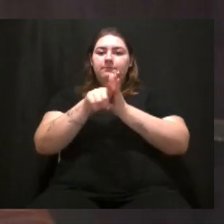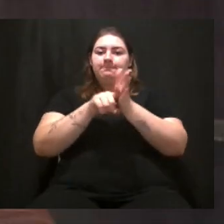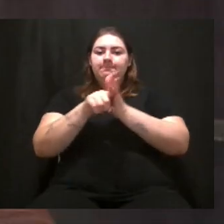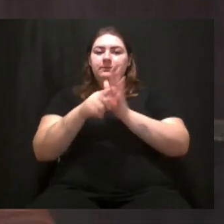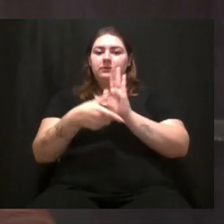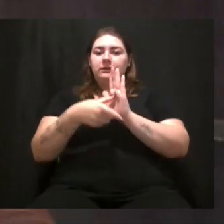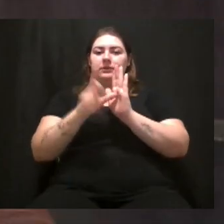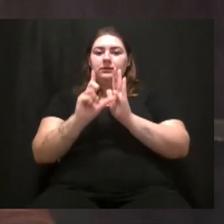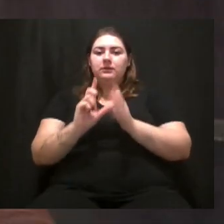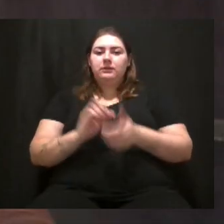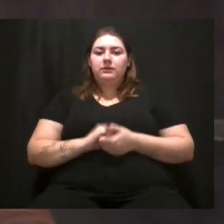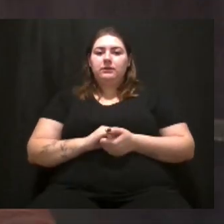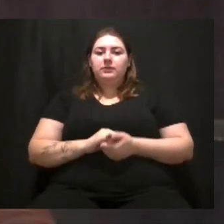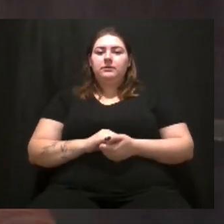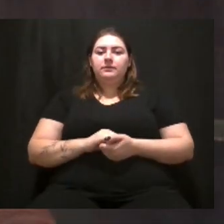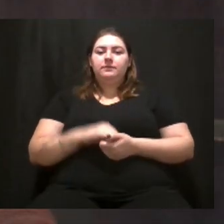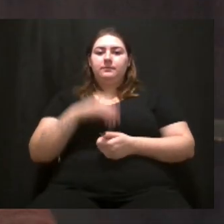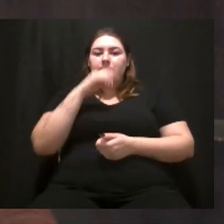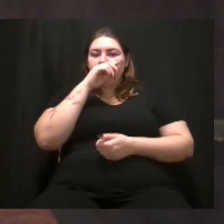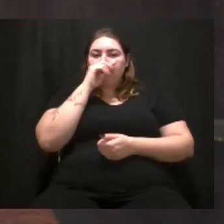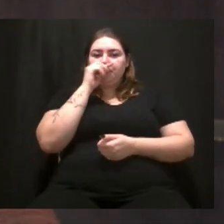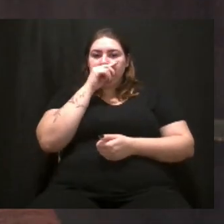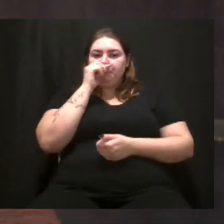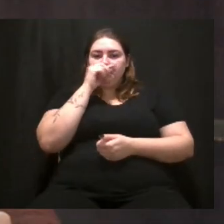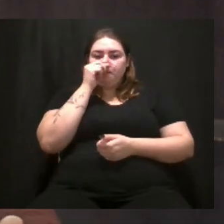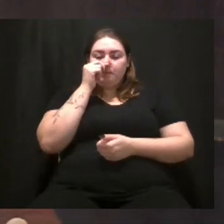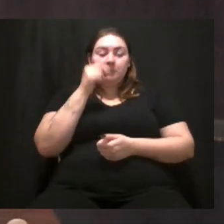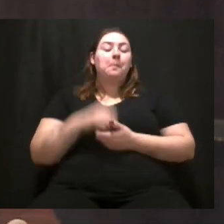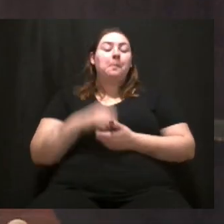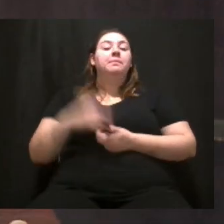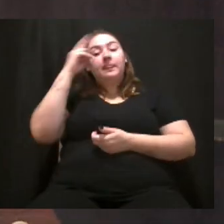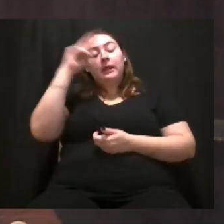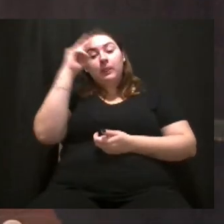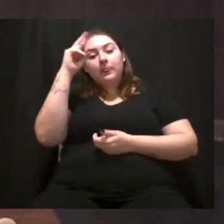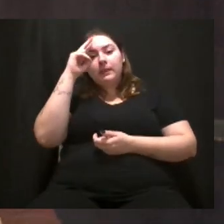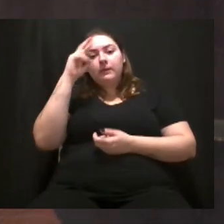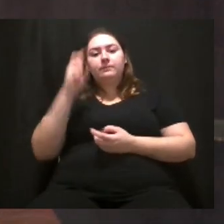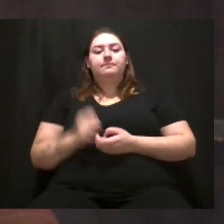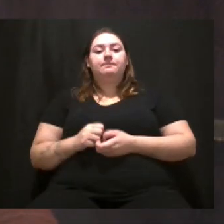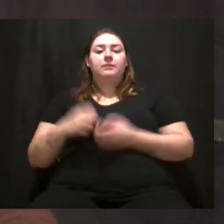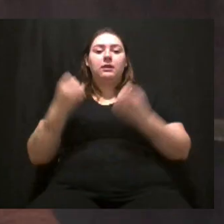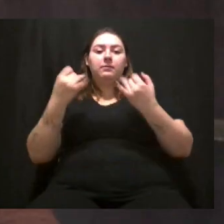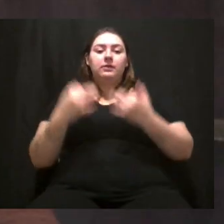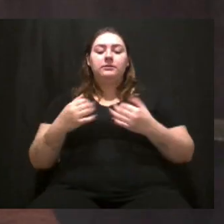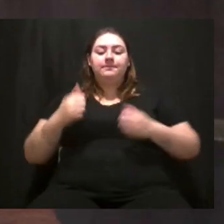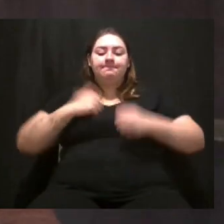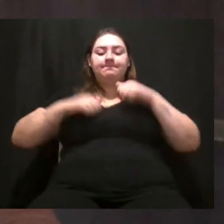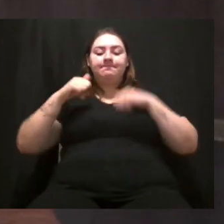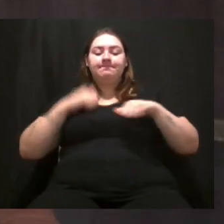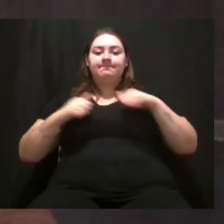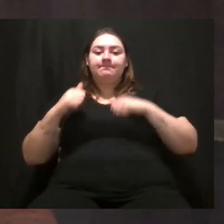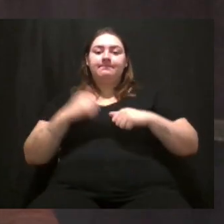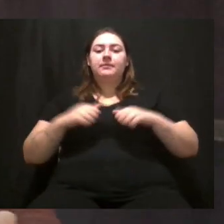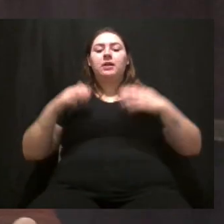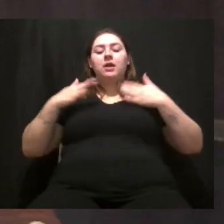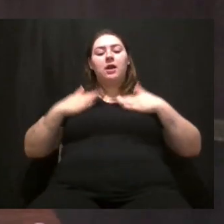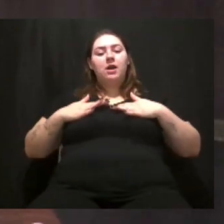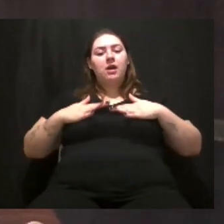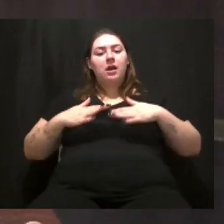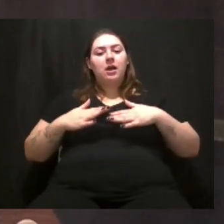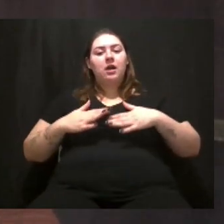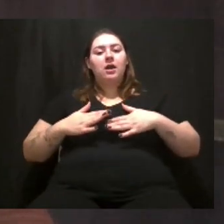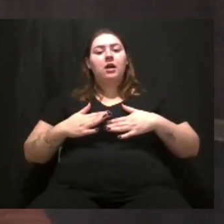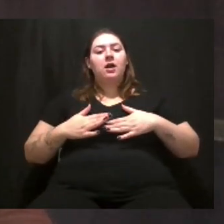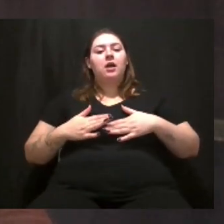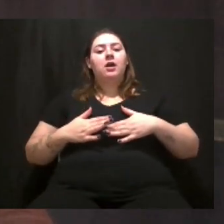você disse, porque eu lembrei de uma coisa, que a gente sempre fala que a ansiedade calma, seria o contrário e tudo mais, mas é